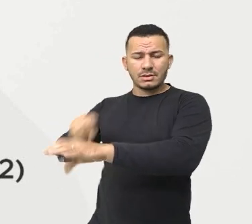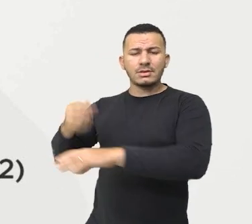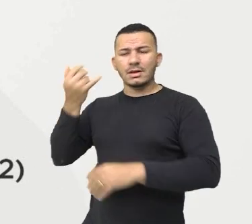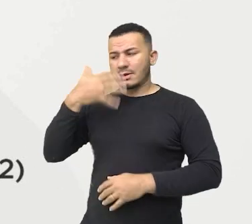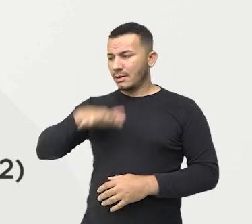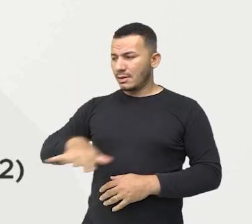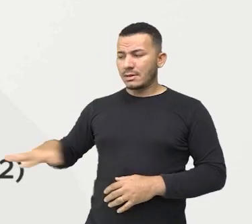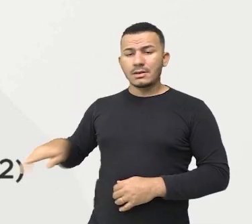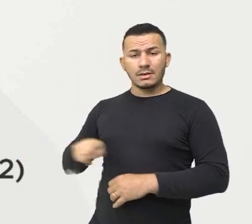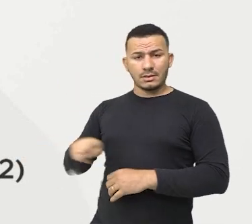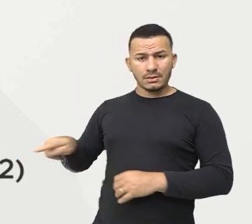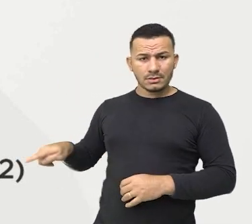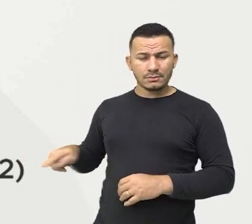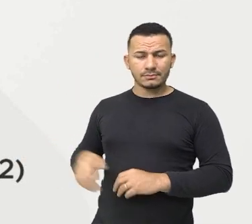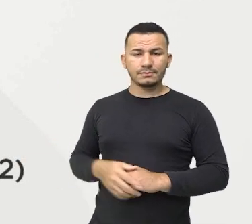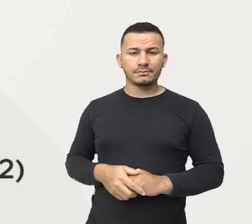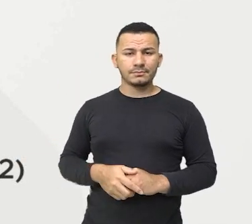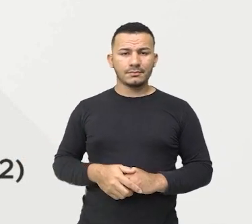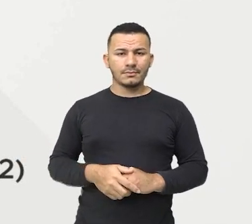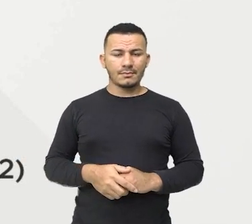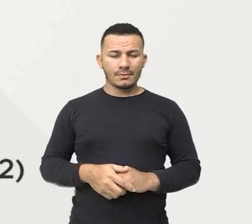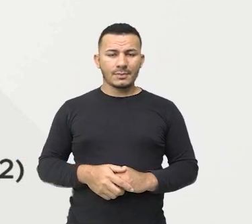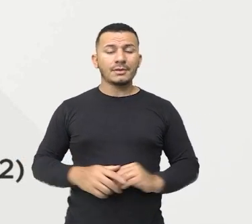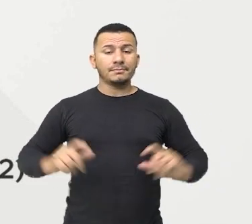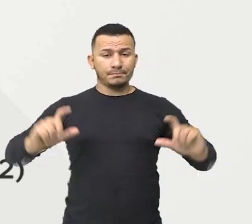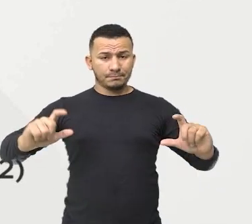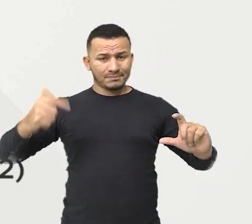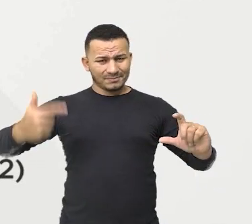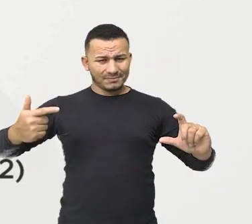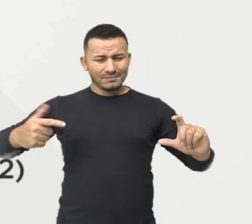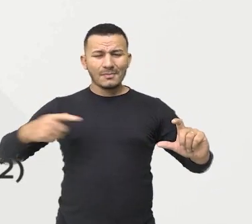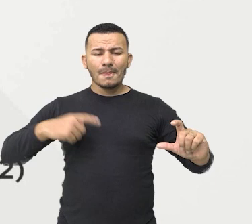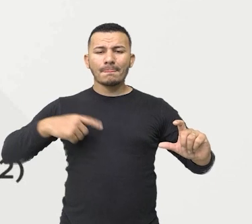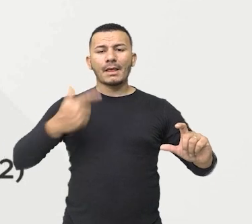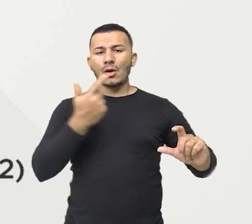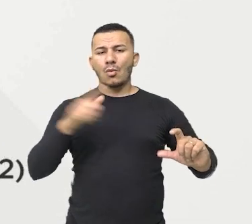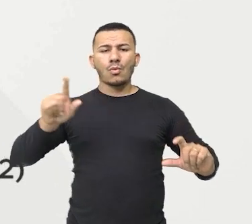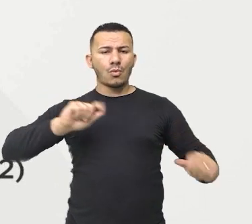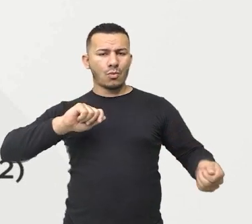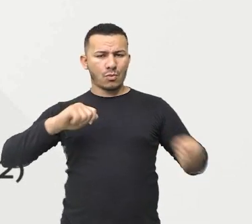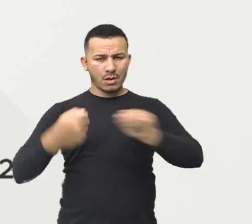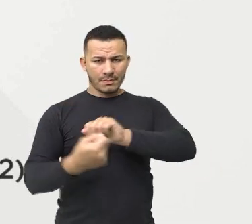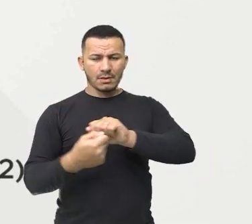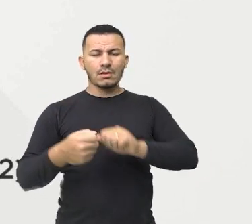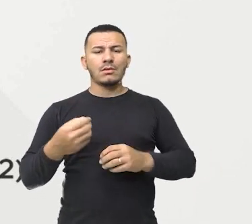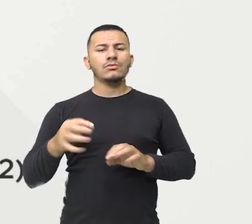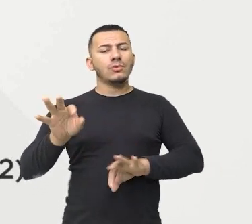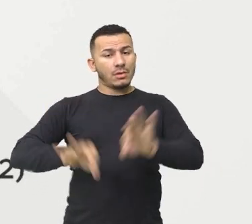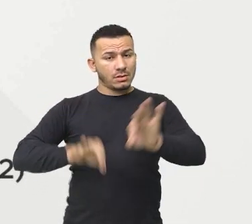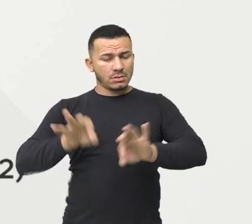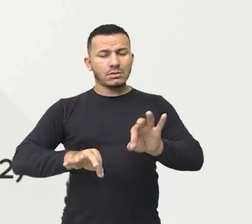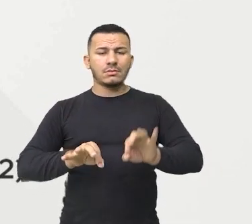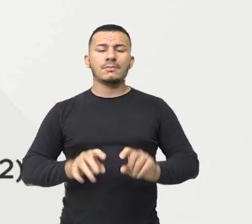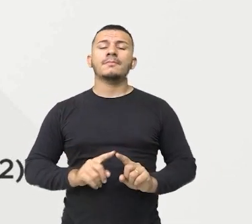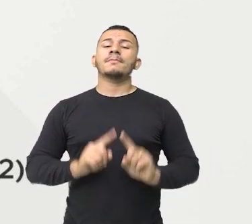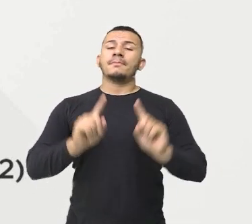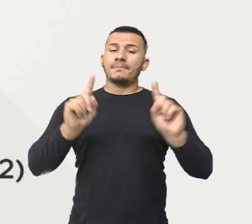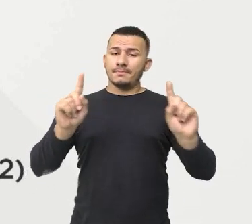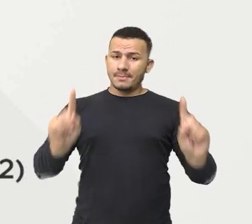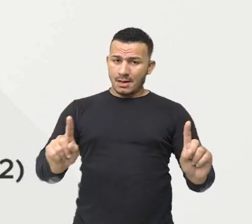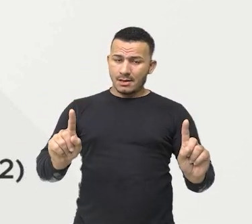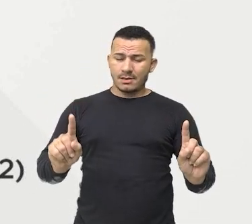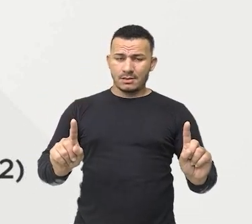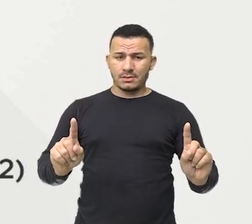que nesse parágrafo aqui, a gente tem uma outra forma de organização. Porém, aquela ideia